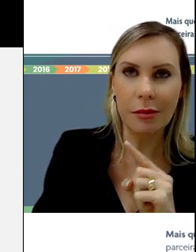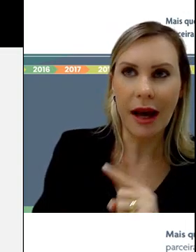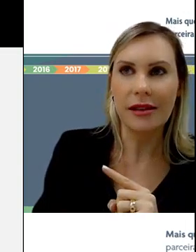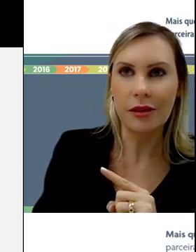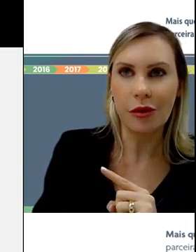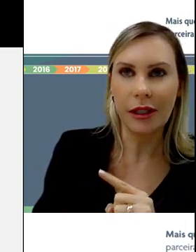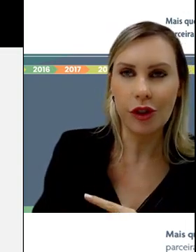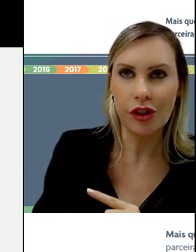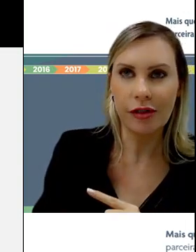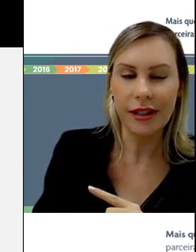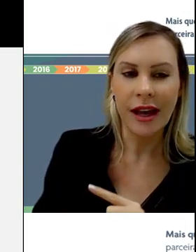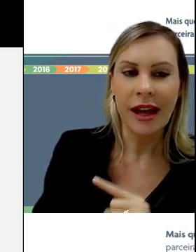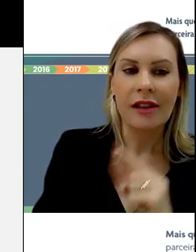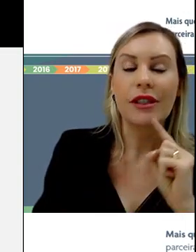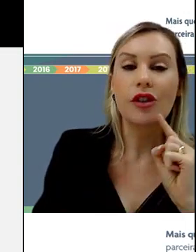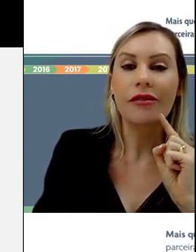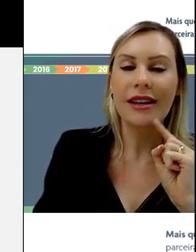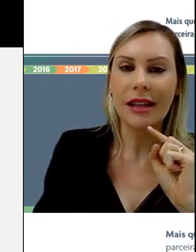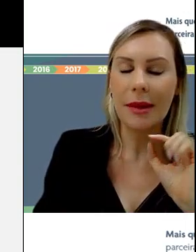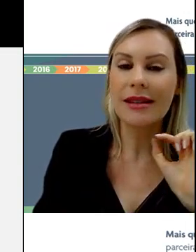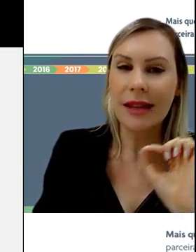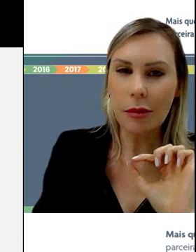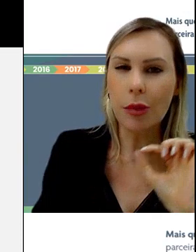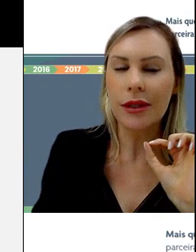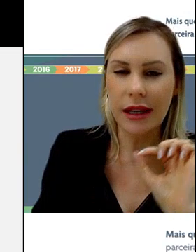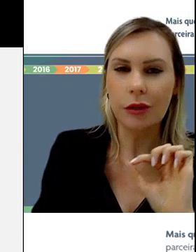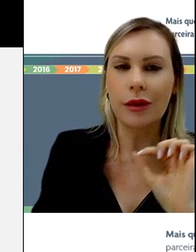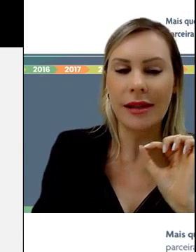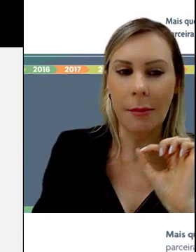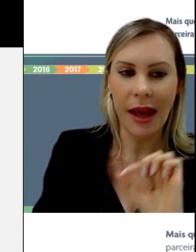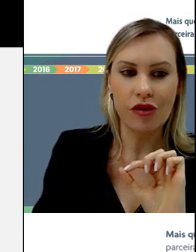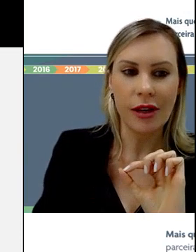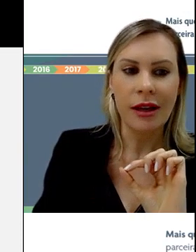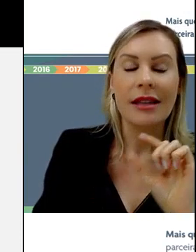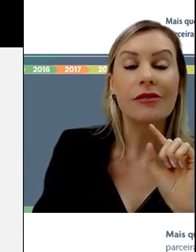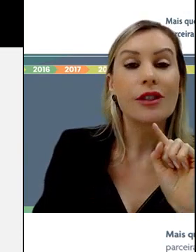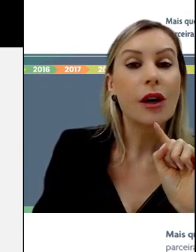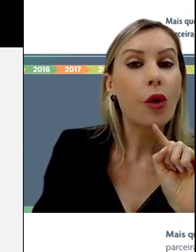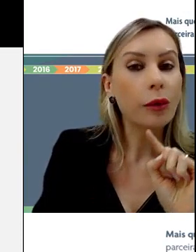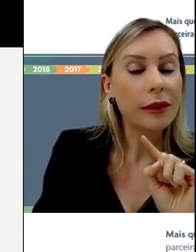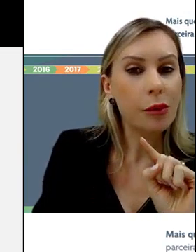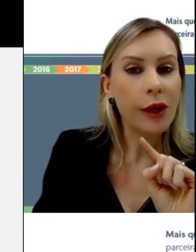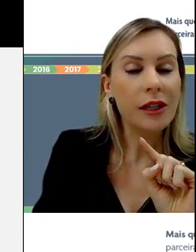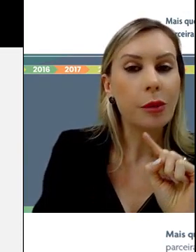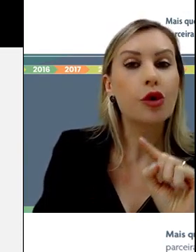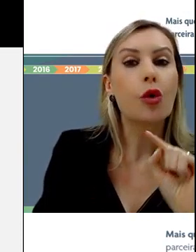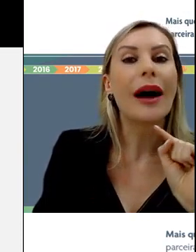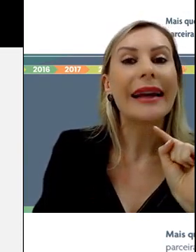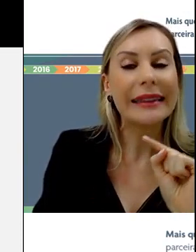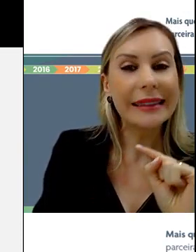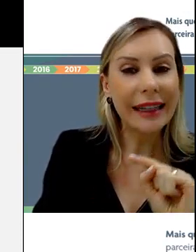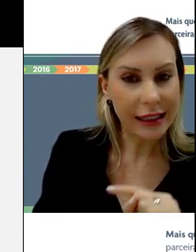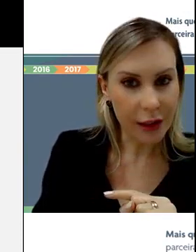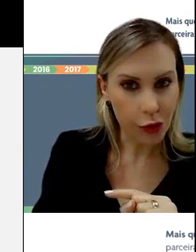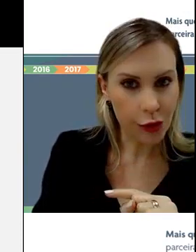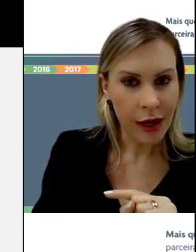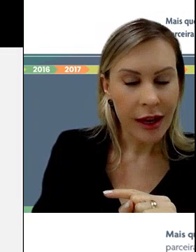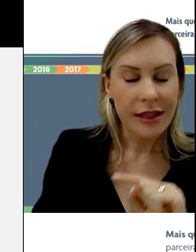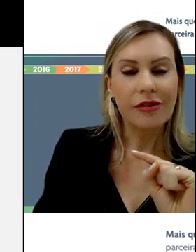das suas bases contributivas. Você só vai receber 100% dessa média se você contribuir por